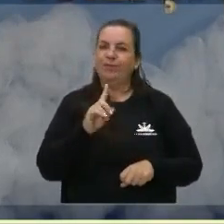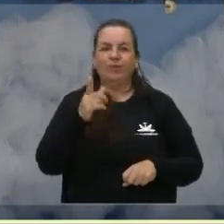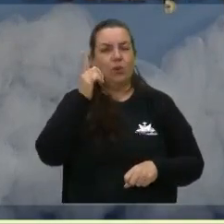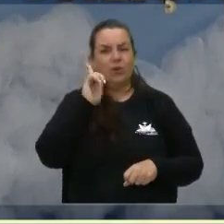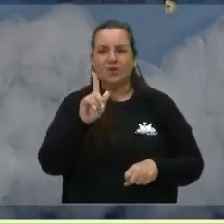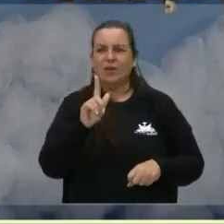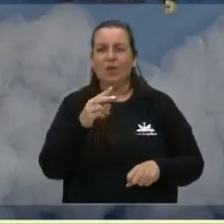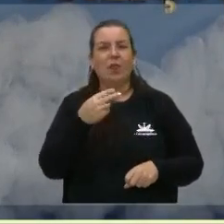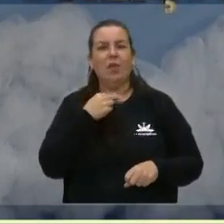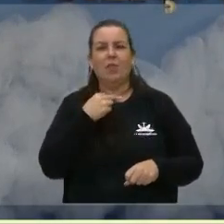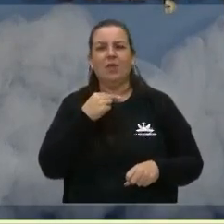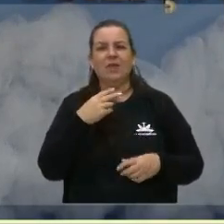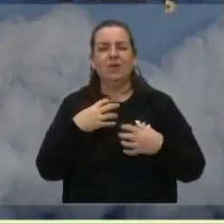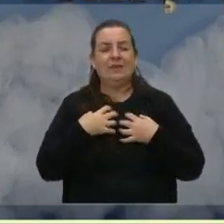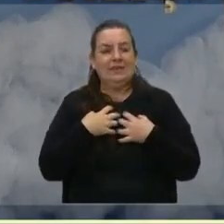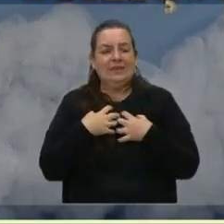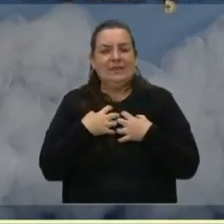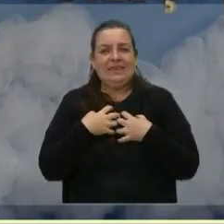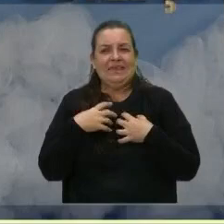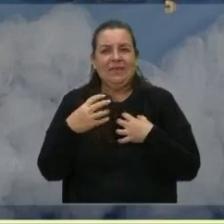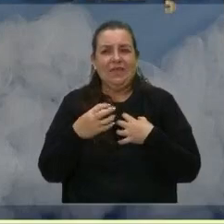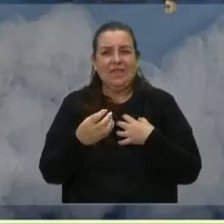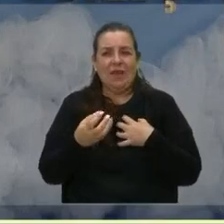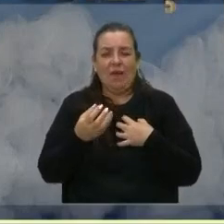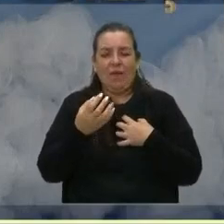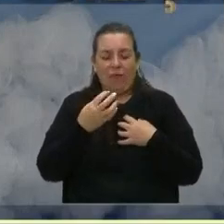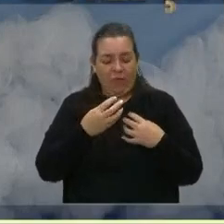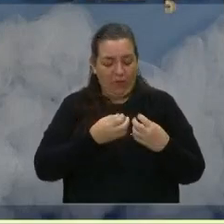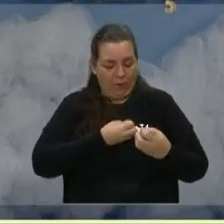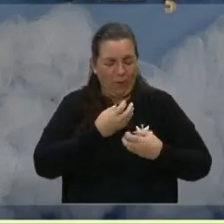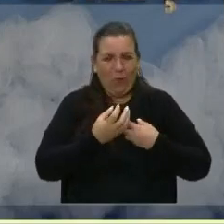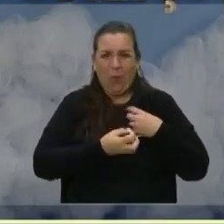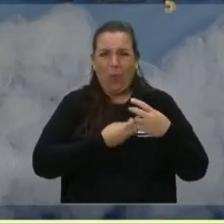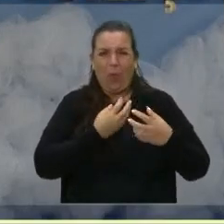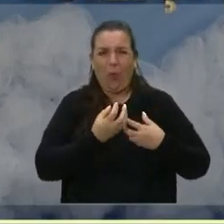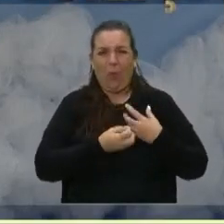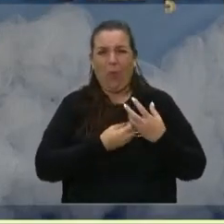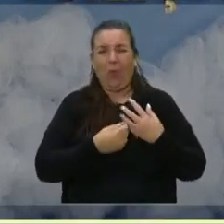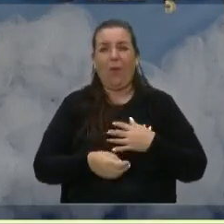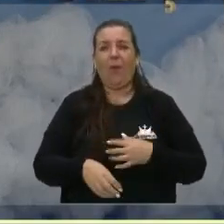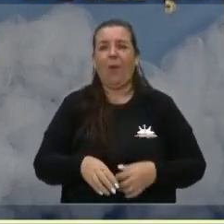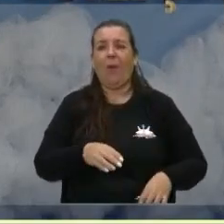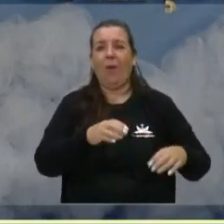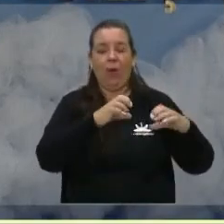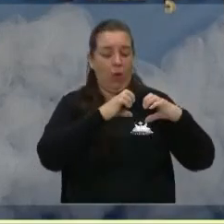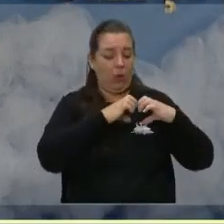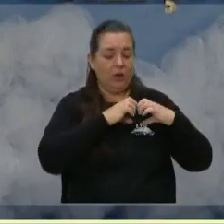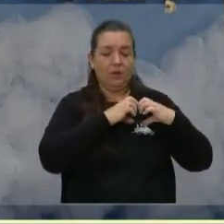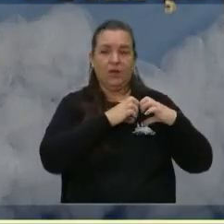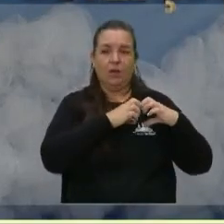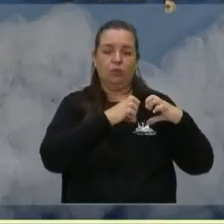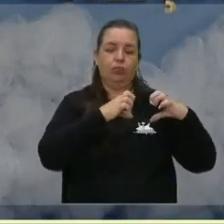Não podendo se conter com essa bola de fogo, o coração dele aumentou.